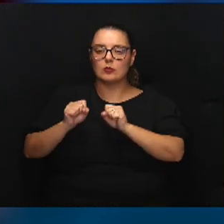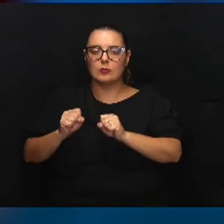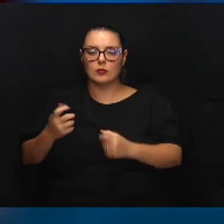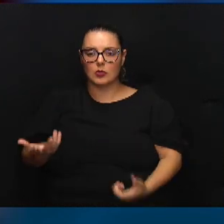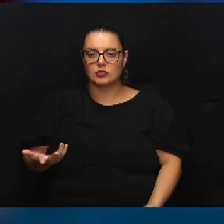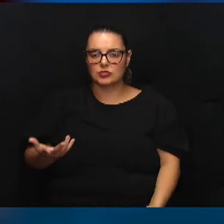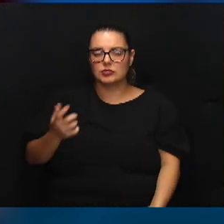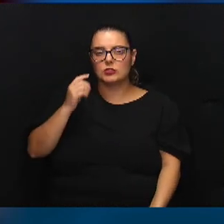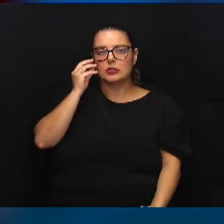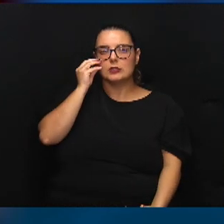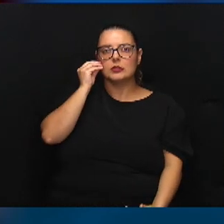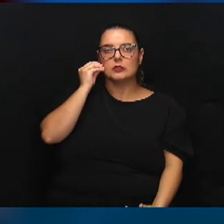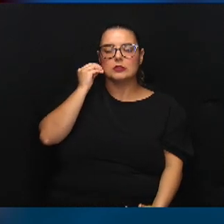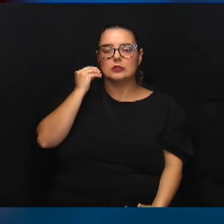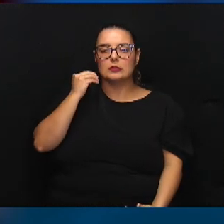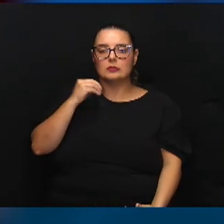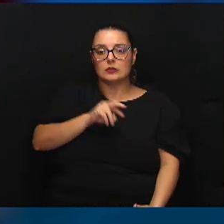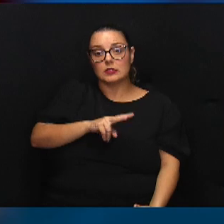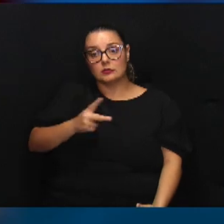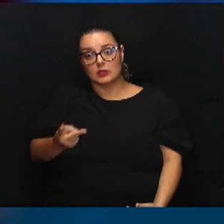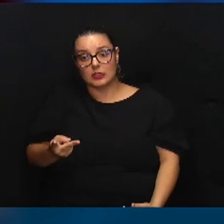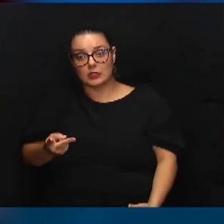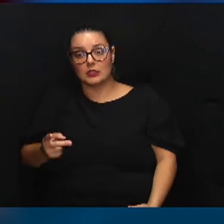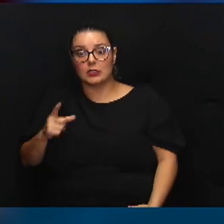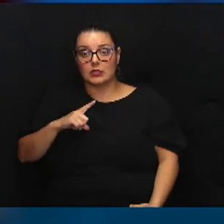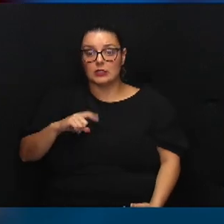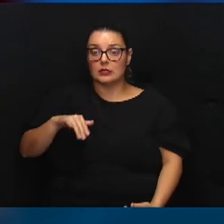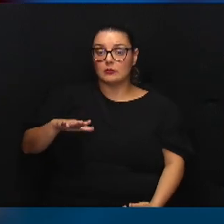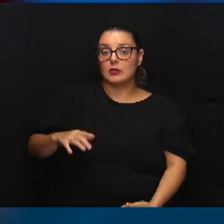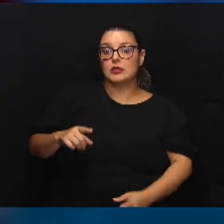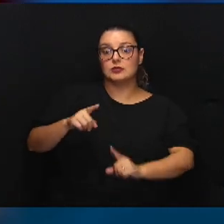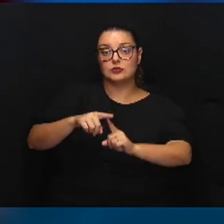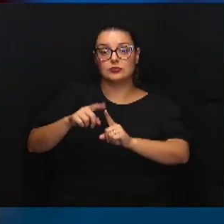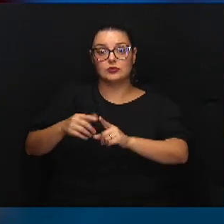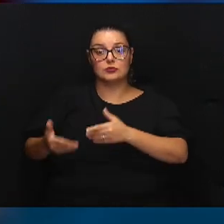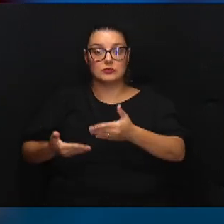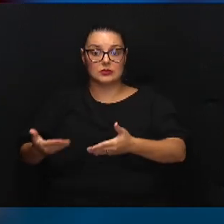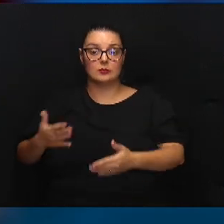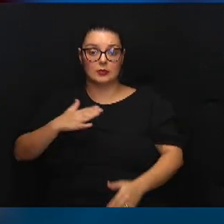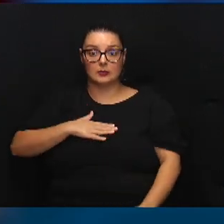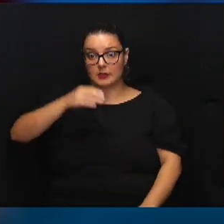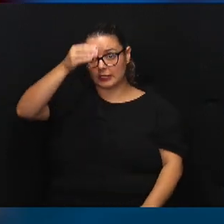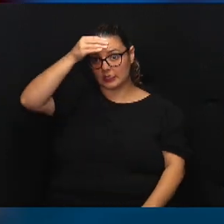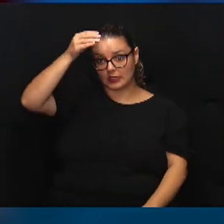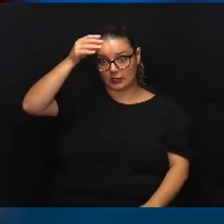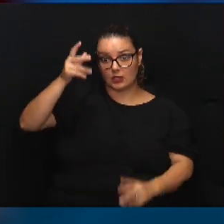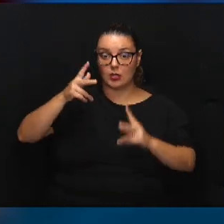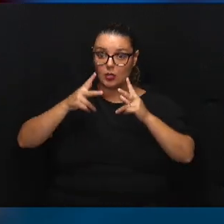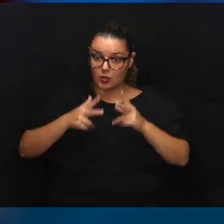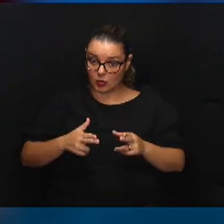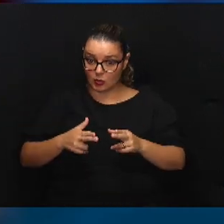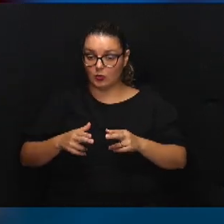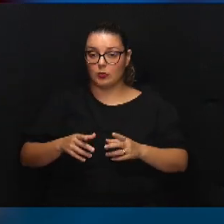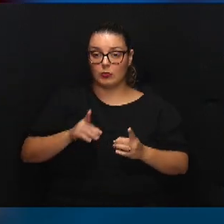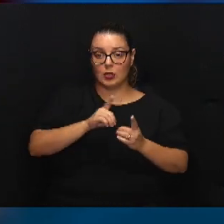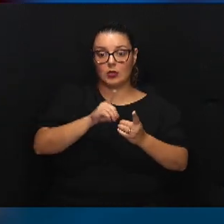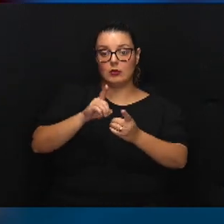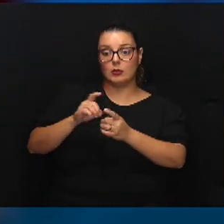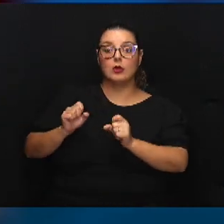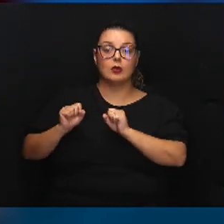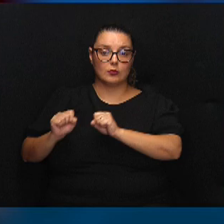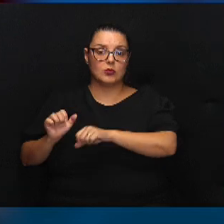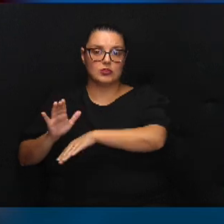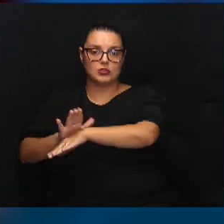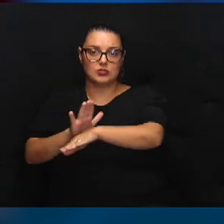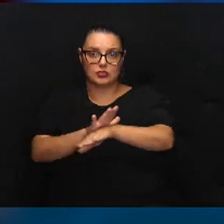vez de fazer a transição, trazer mais um tipo de serviço para minhas clientes, né? Assim como a consultoria me ajudou, eu poderia